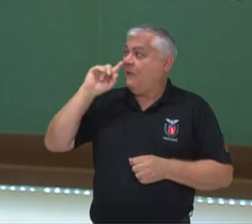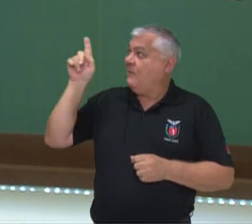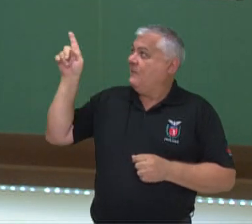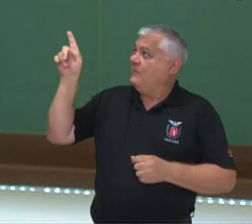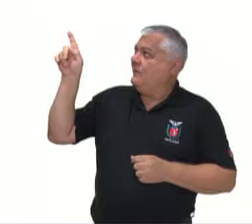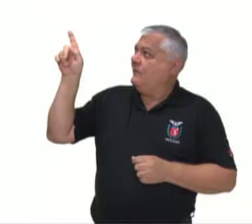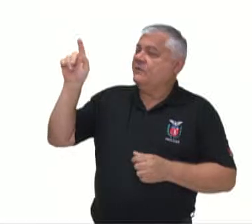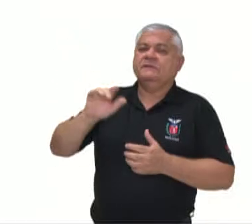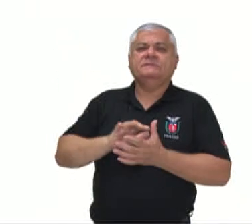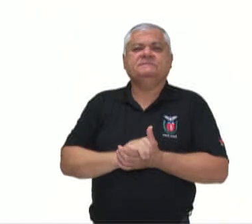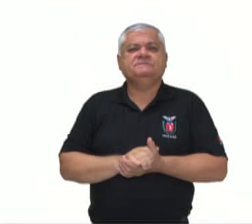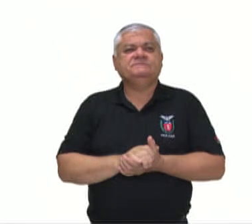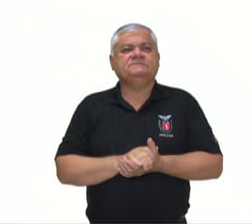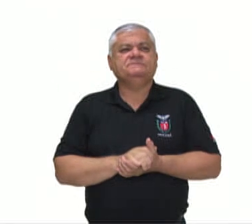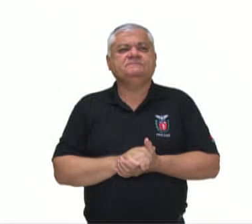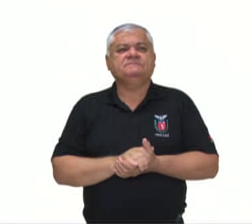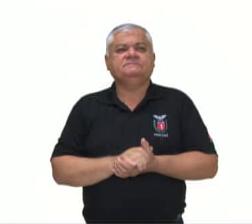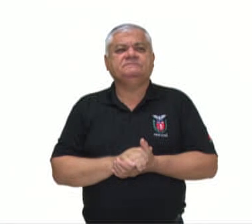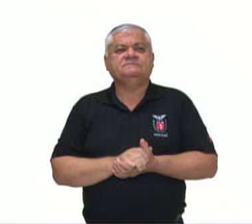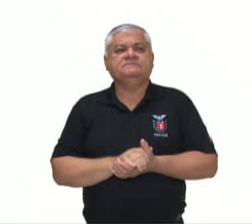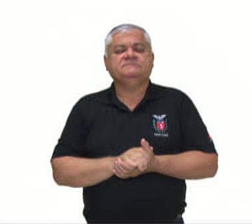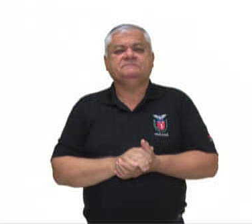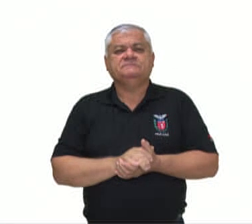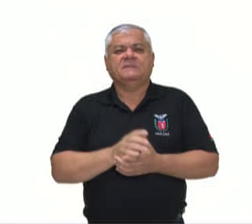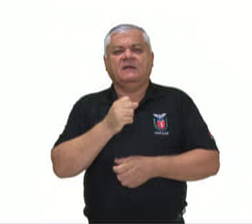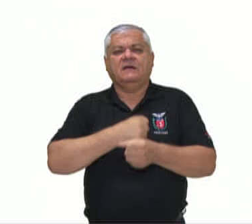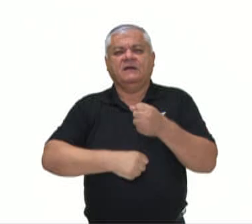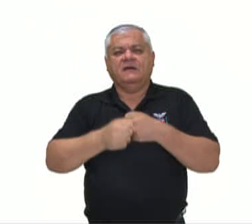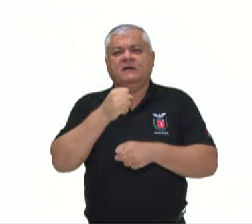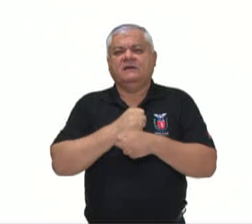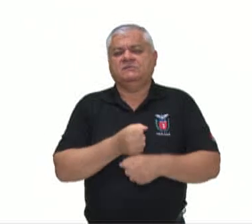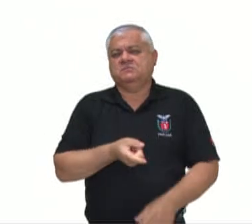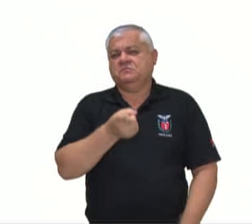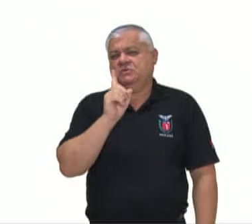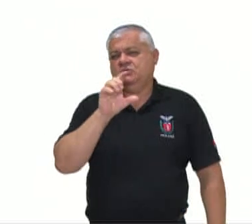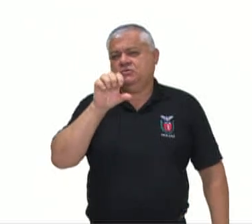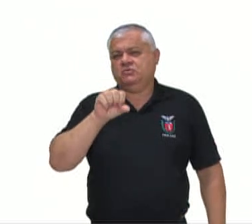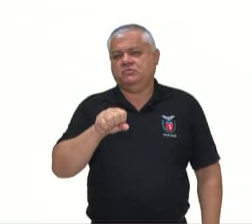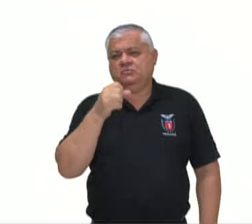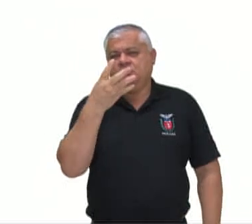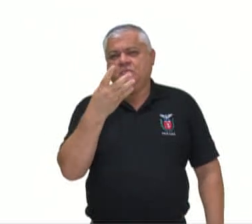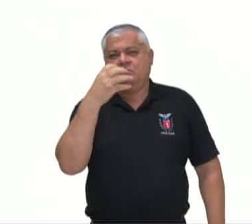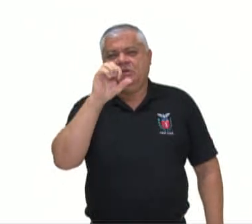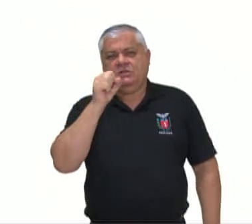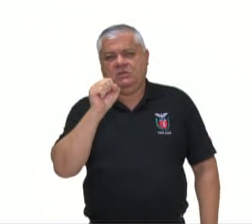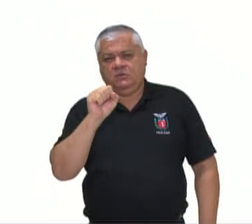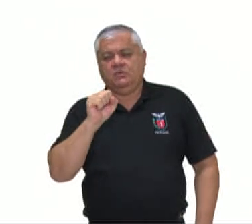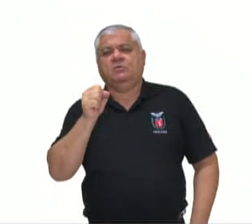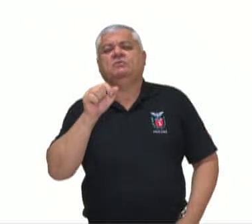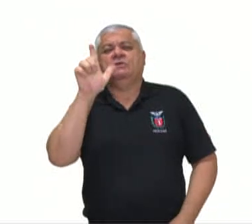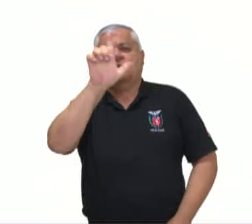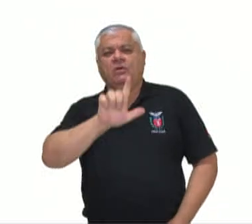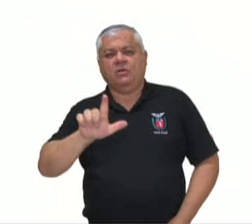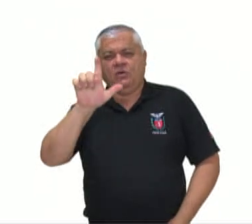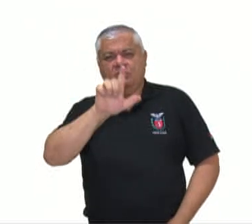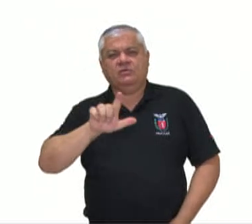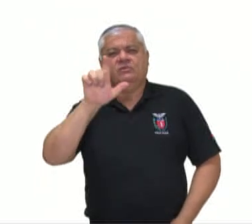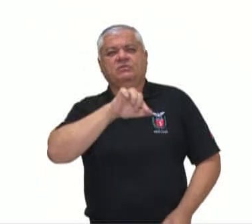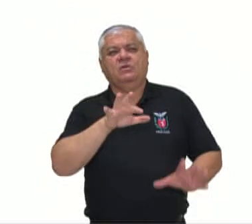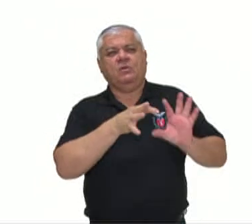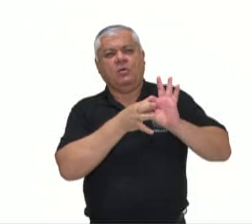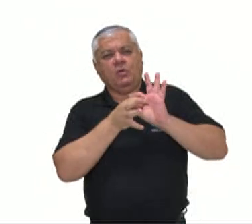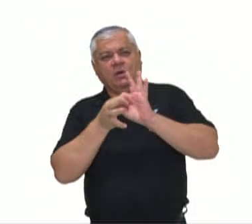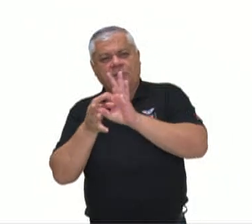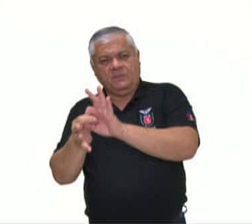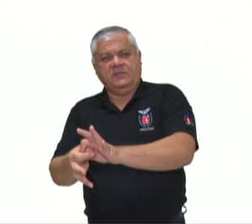ó. The 1948 London Olympics were the first to be broadcast on TV to private